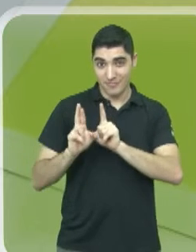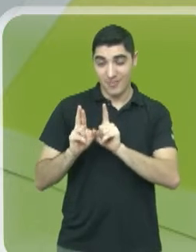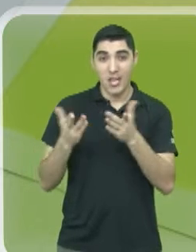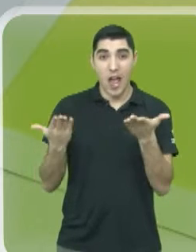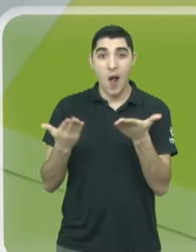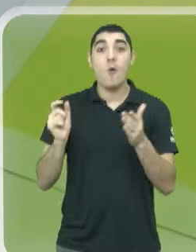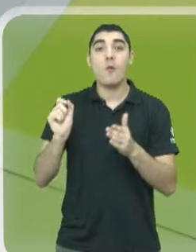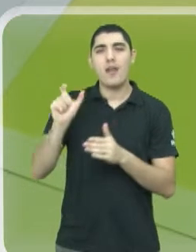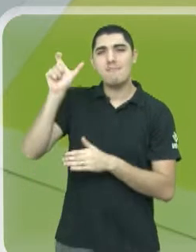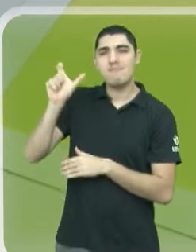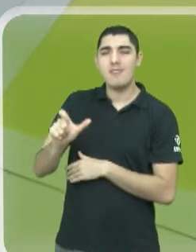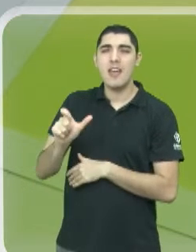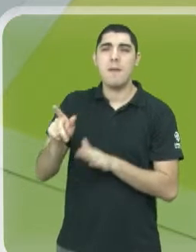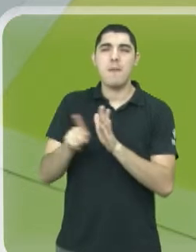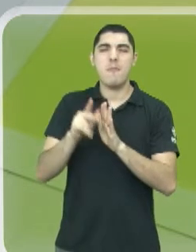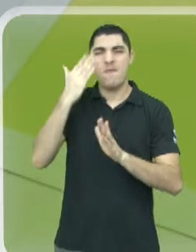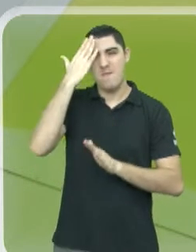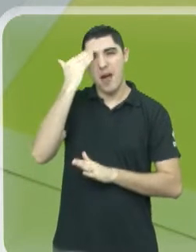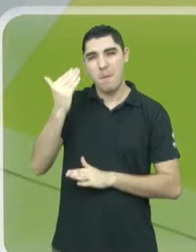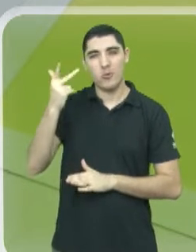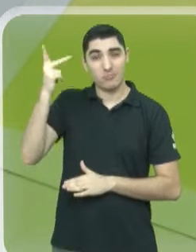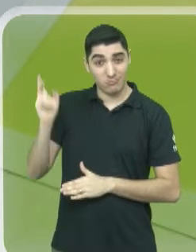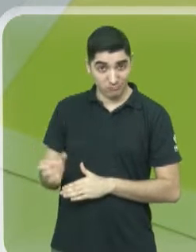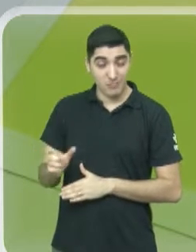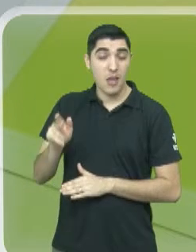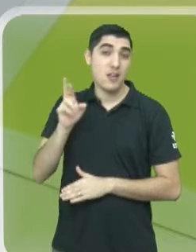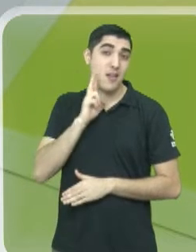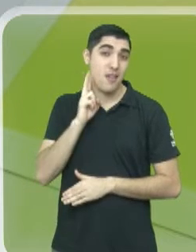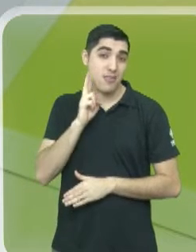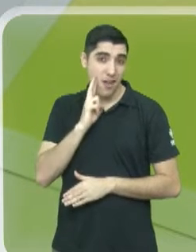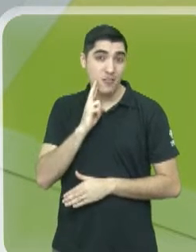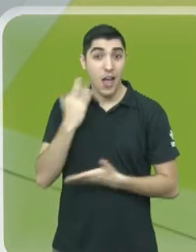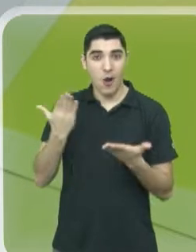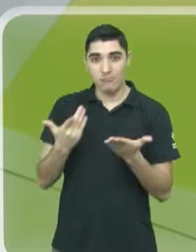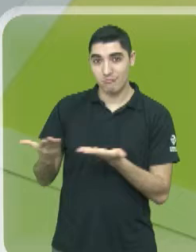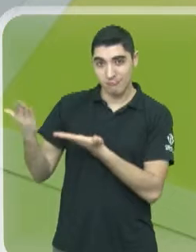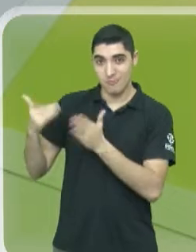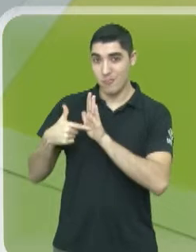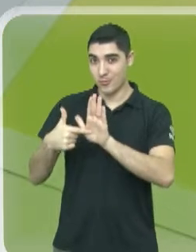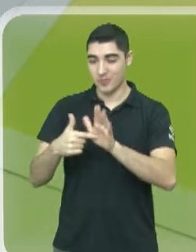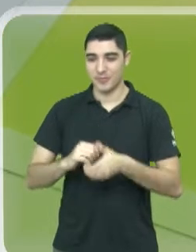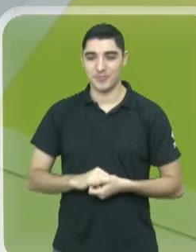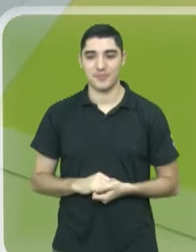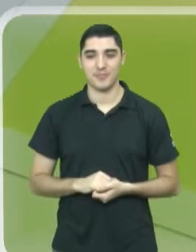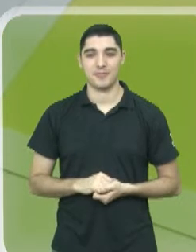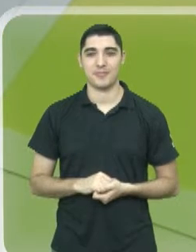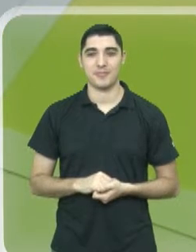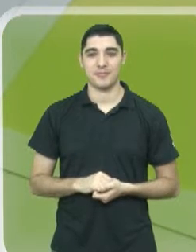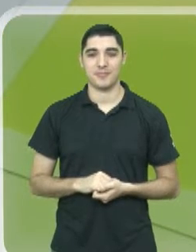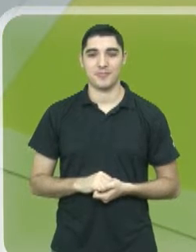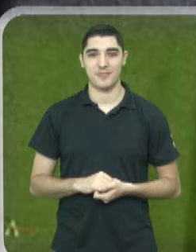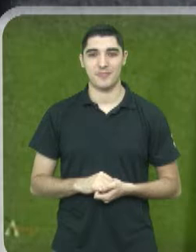da Águia do Vale, o artilheiro Renato Santiago. Põe na tela, Matheus!